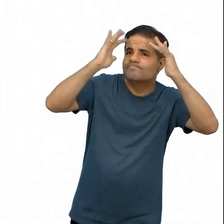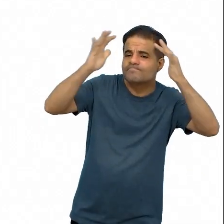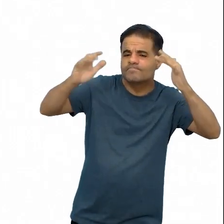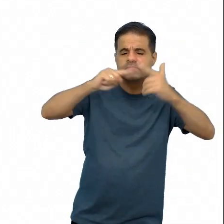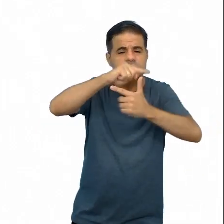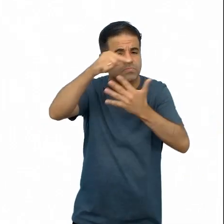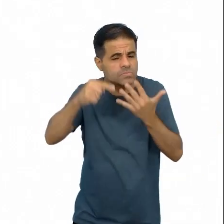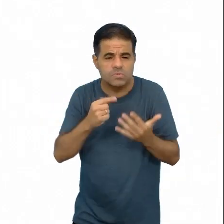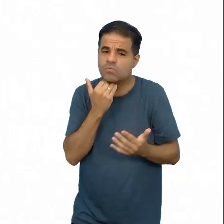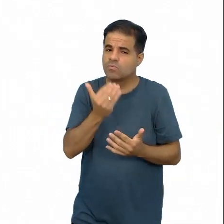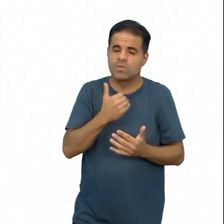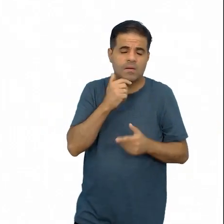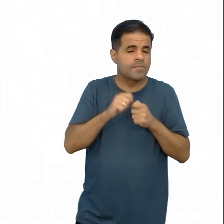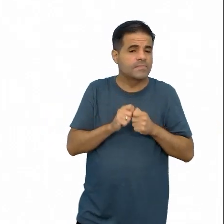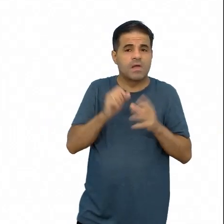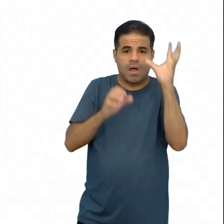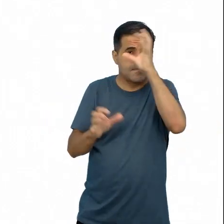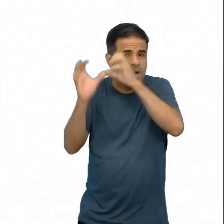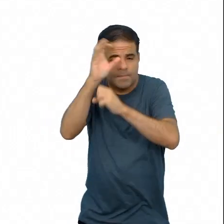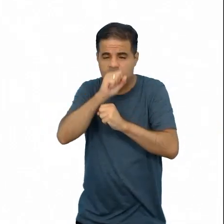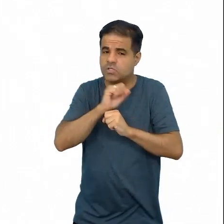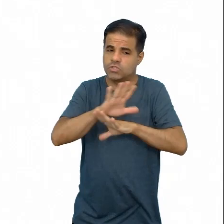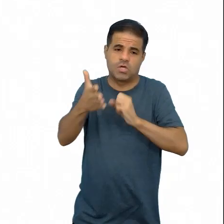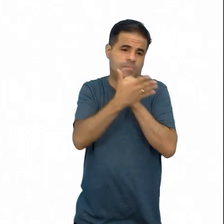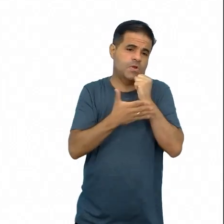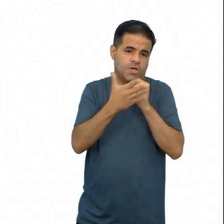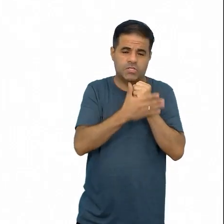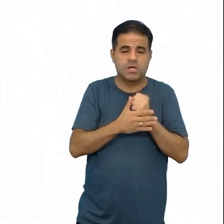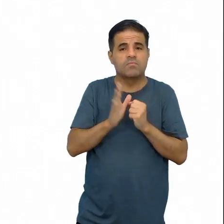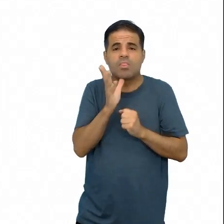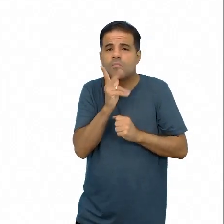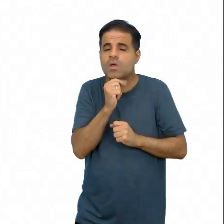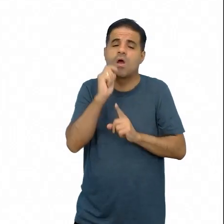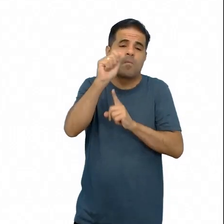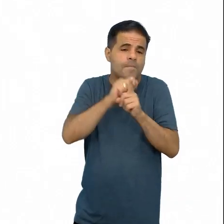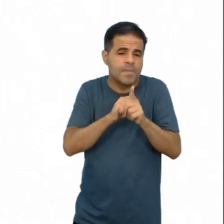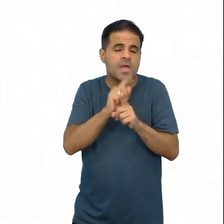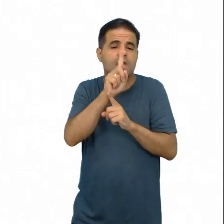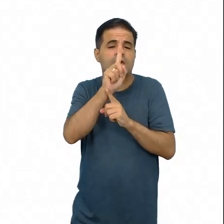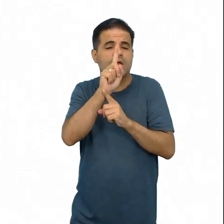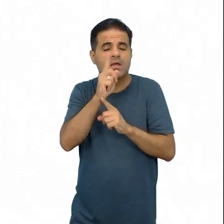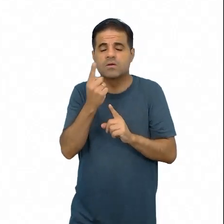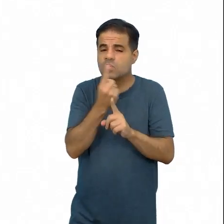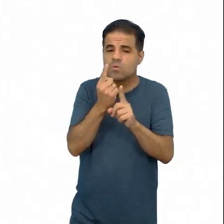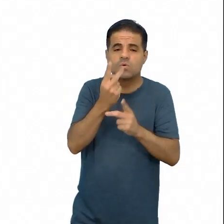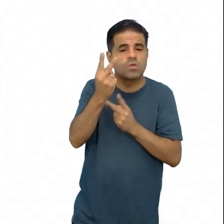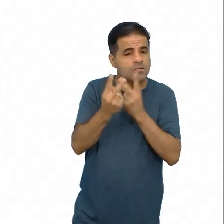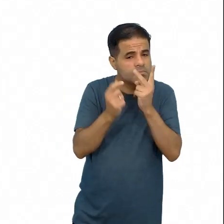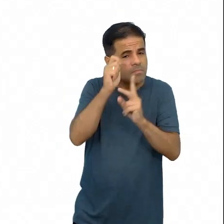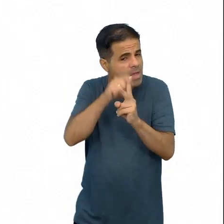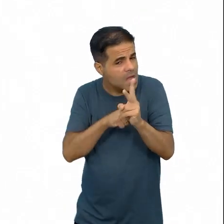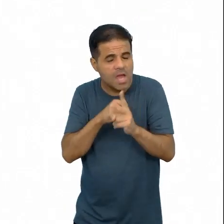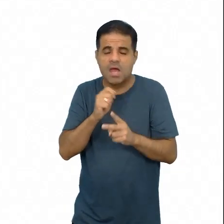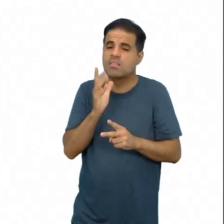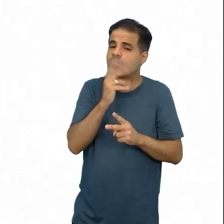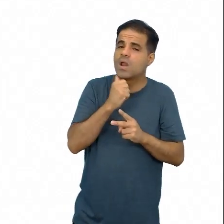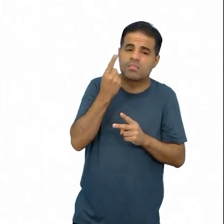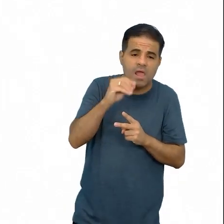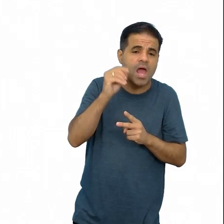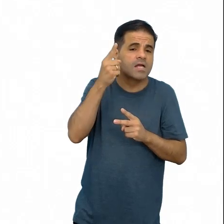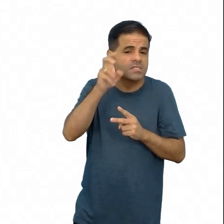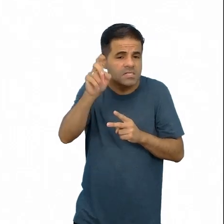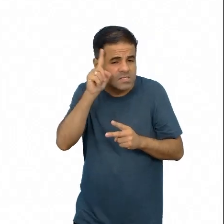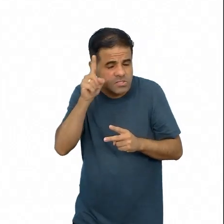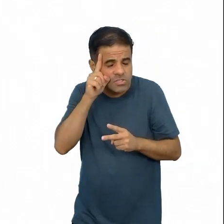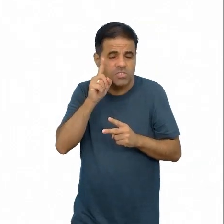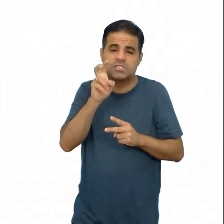eu não posso fazer uma aprendizagem baseada em projeto que vai demorar um mês, um bimestre. Eu tenho que fazer o quê? No prazo talvez de 10 dias, 15